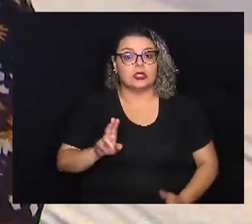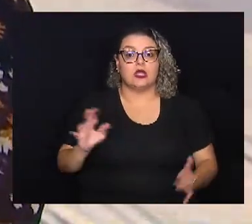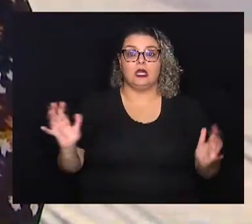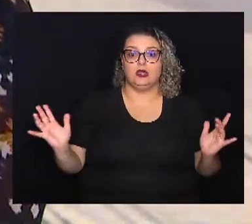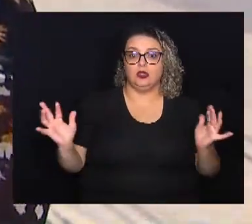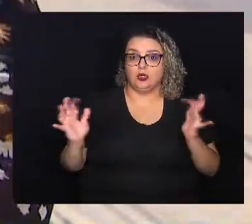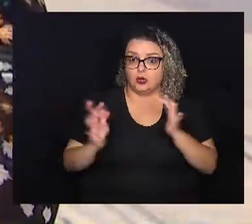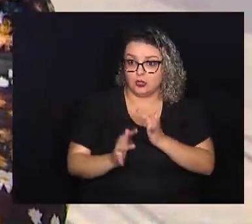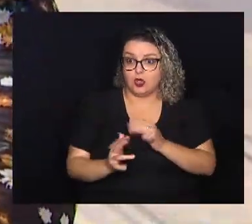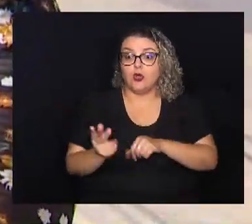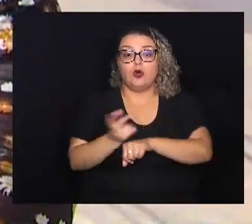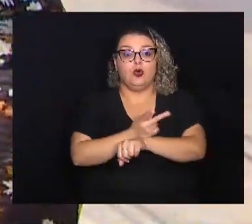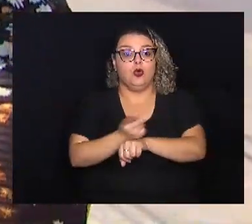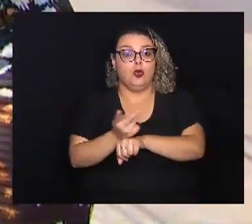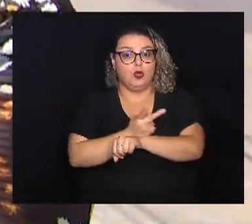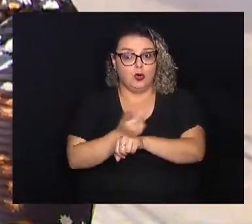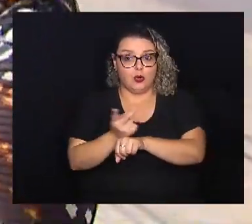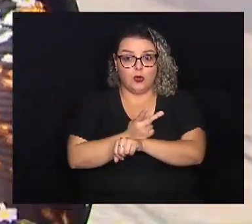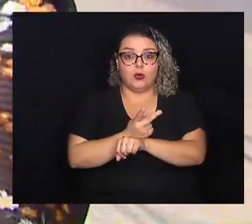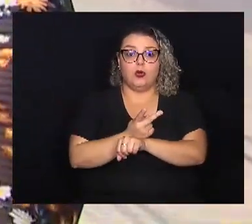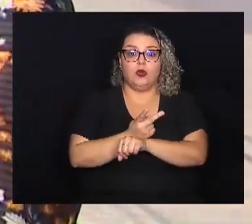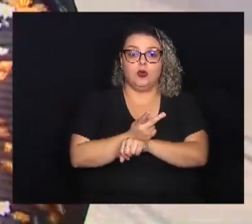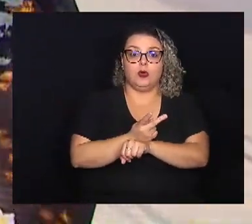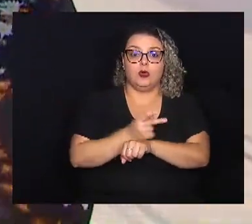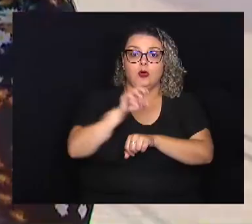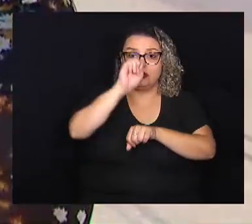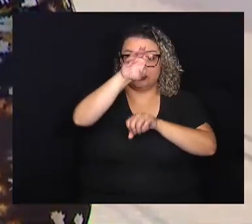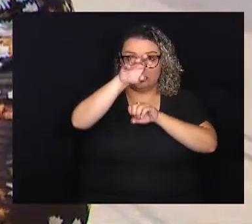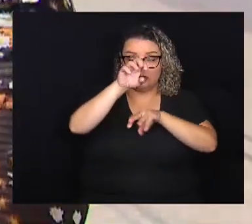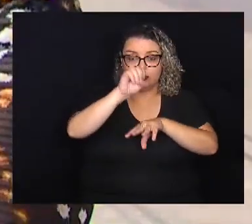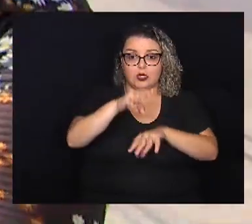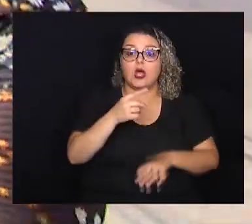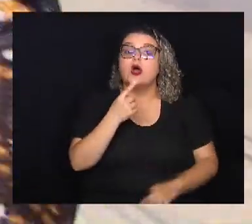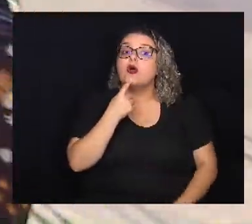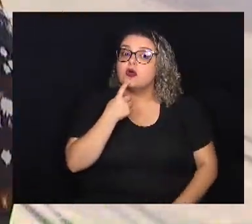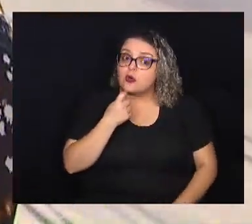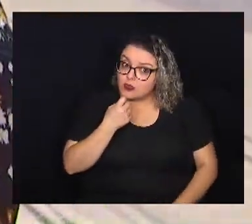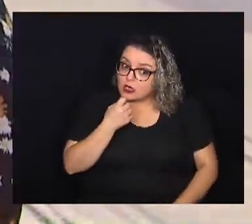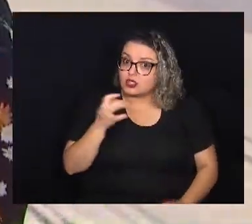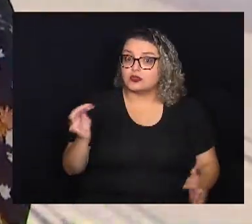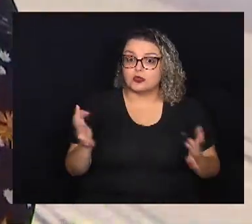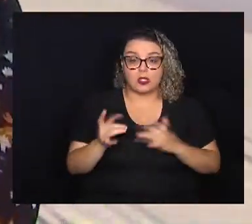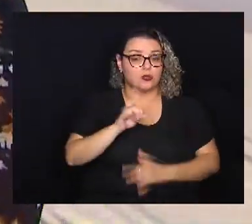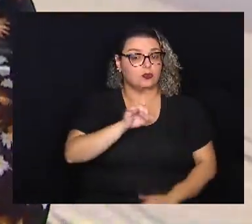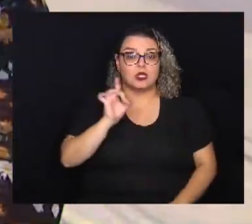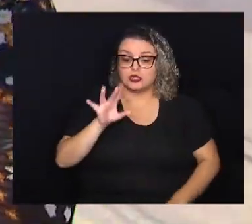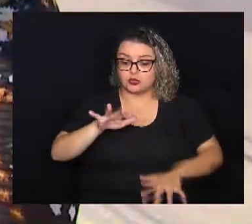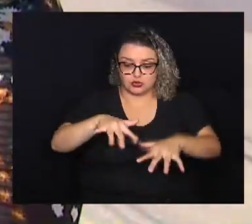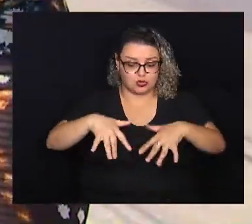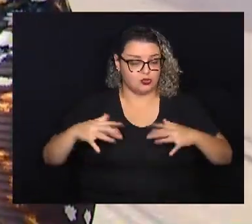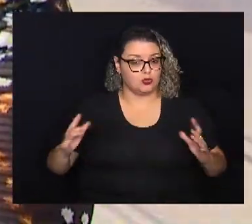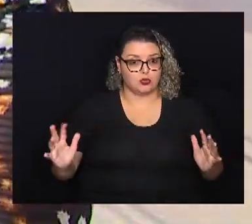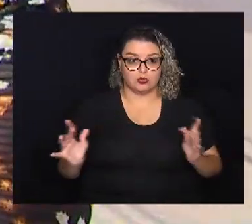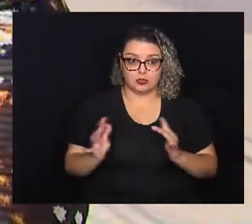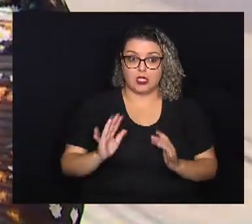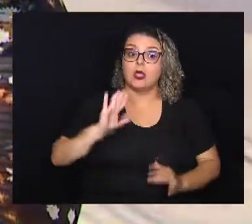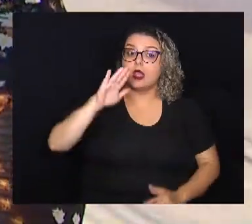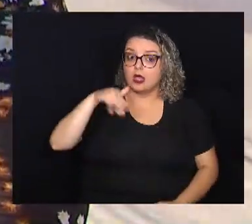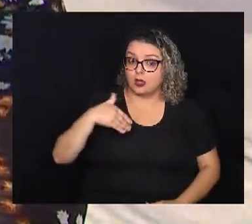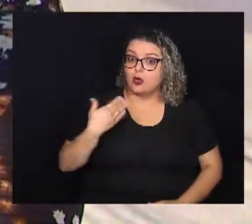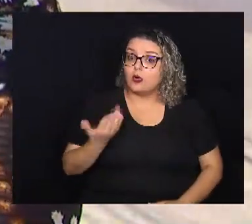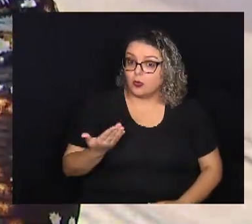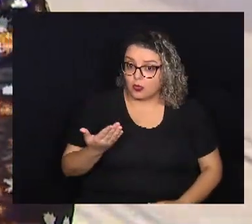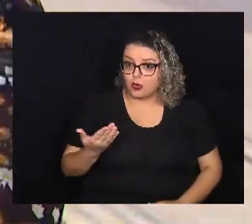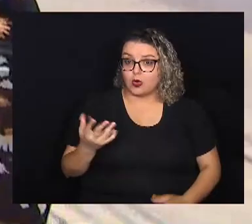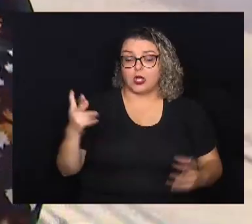sempre procurar, esperar o semáforo estar verde pro pedestre também, não adianta só usar a faixa. E quando o motorista